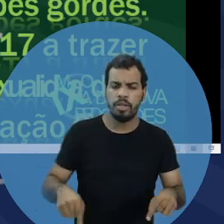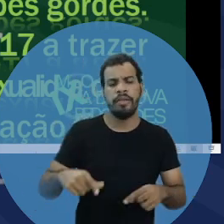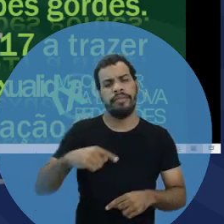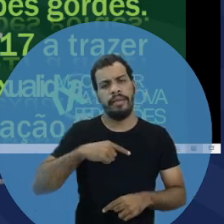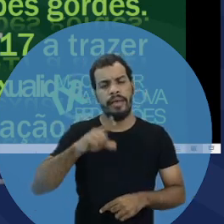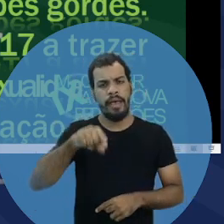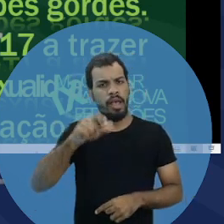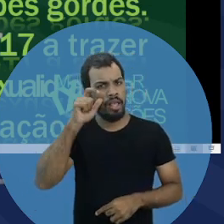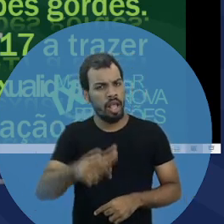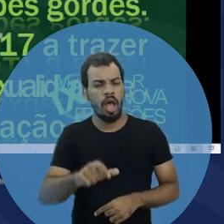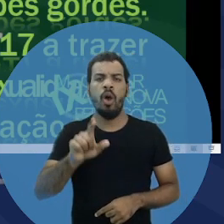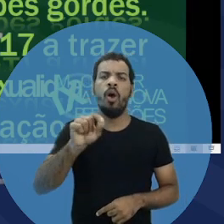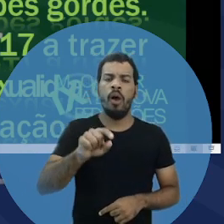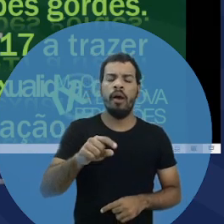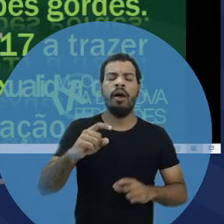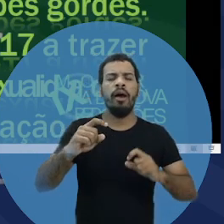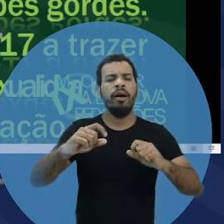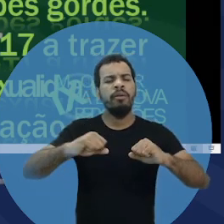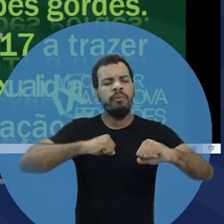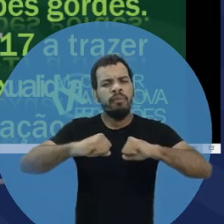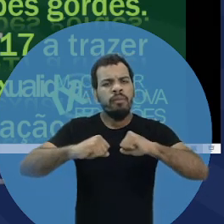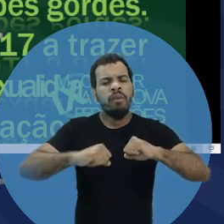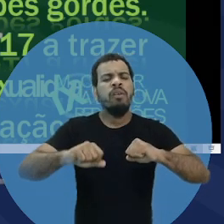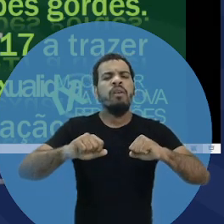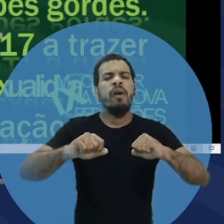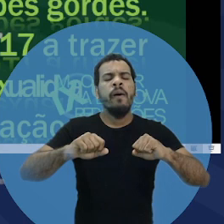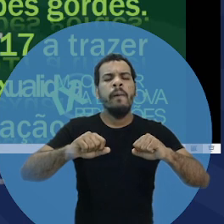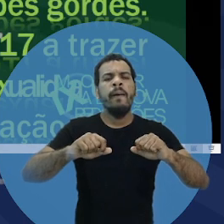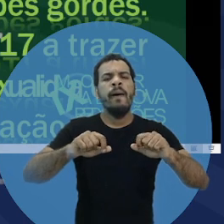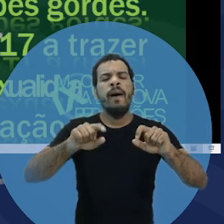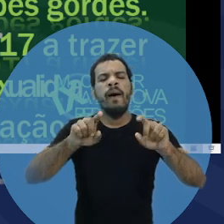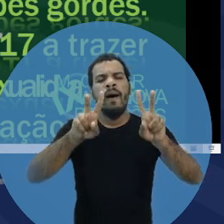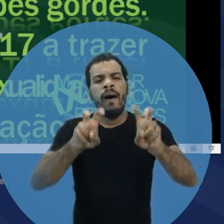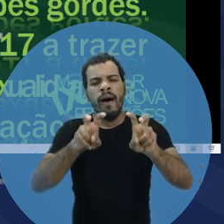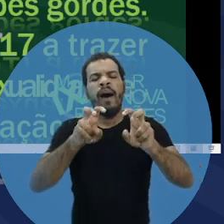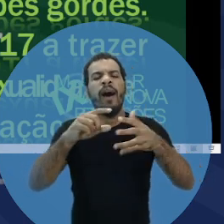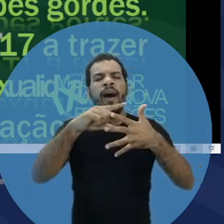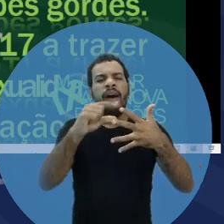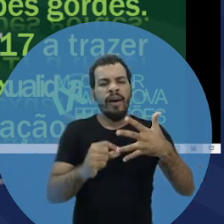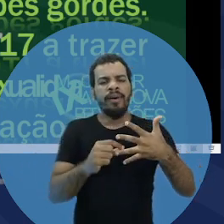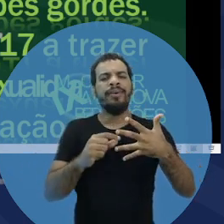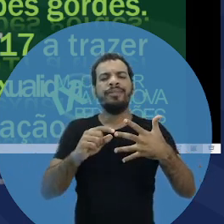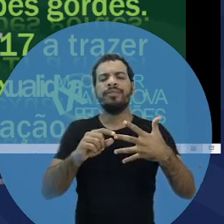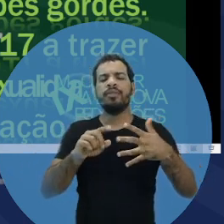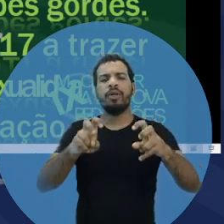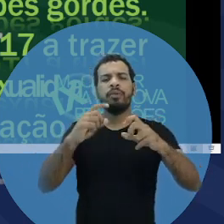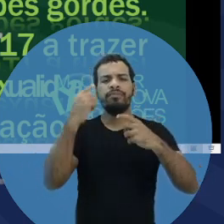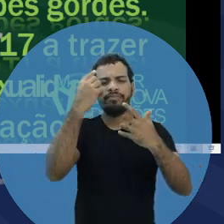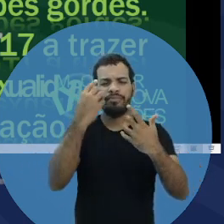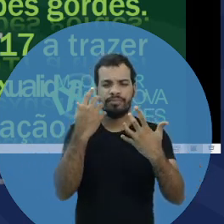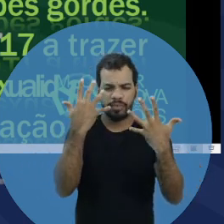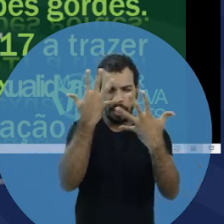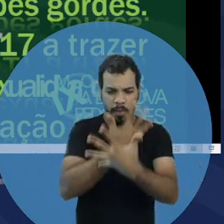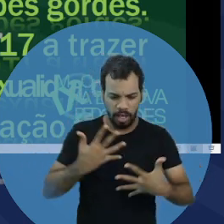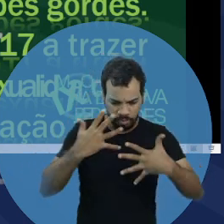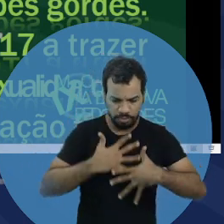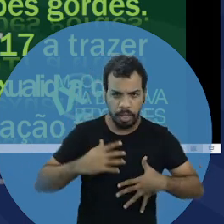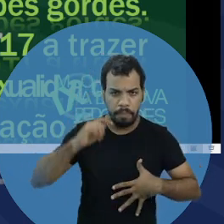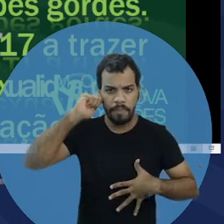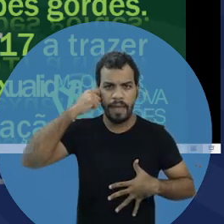estar discutindo as estéticas pretas, né, as estéticas pretas que